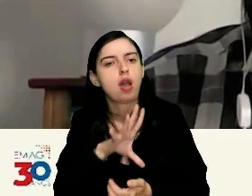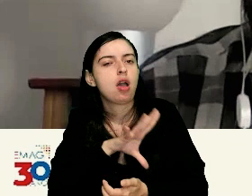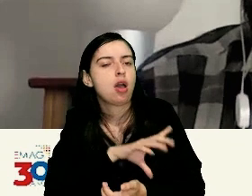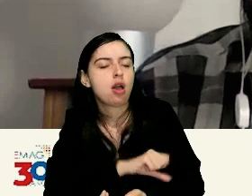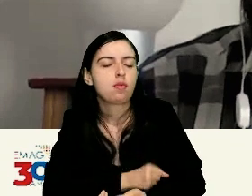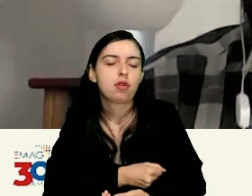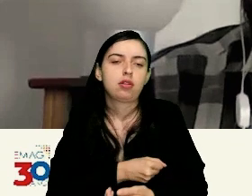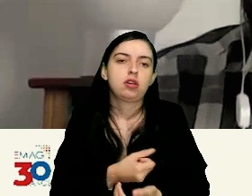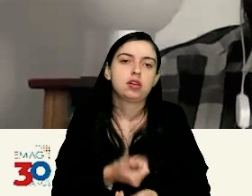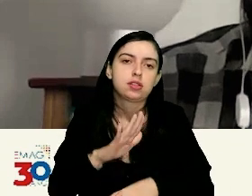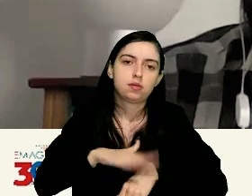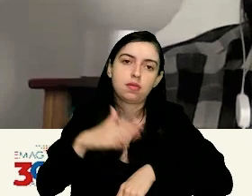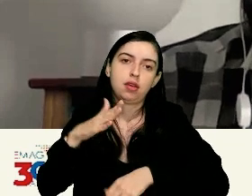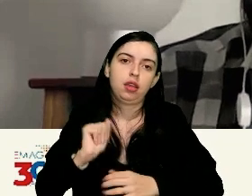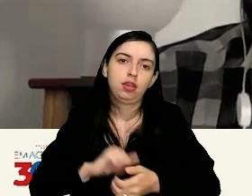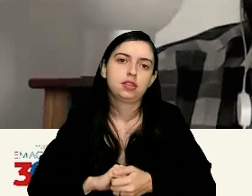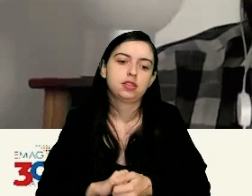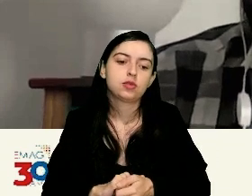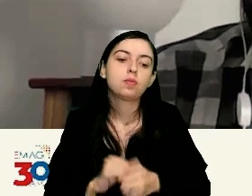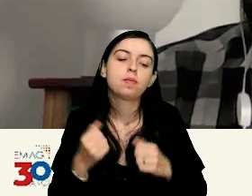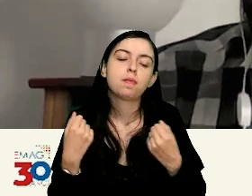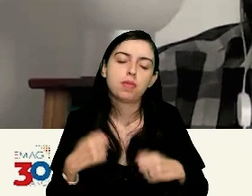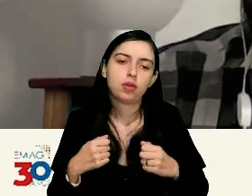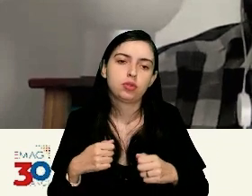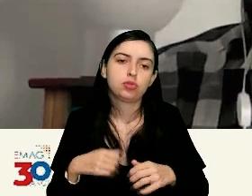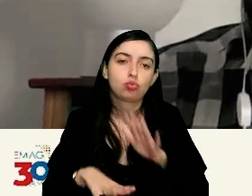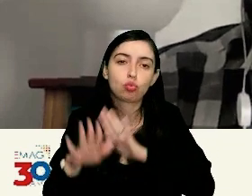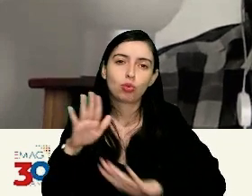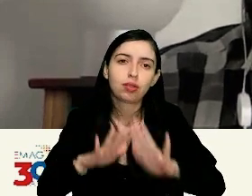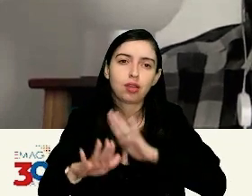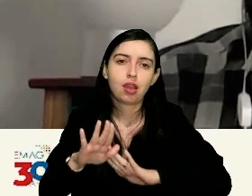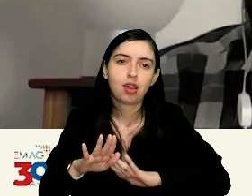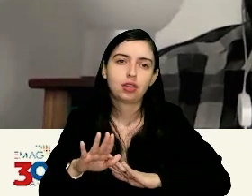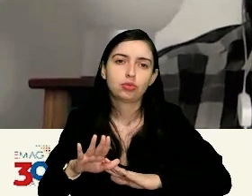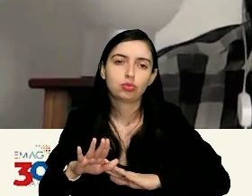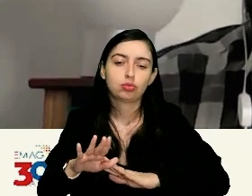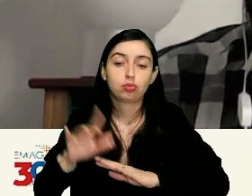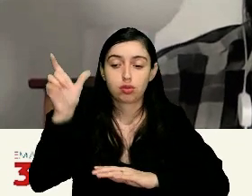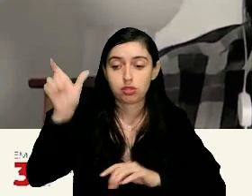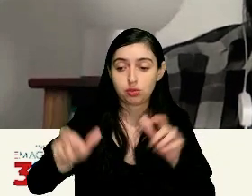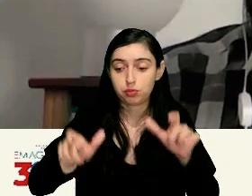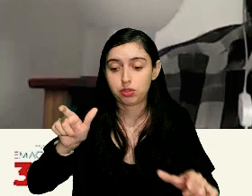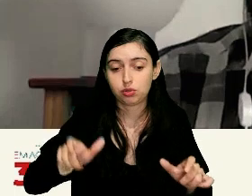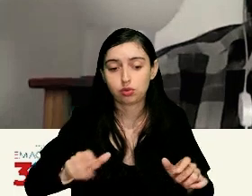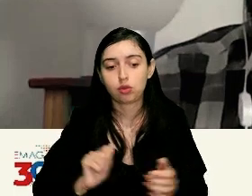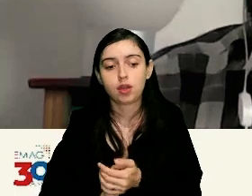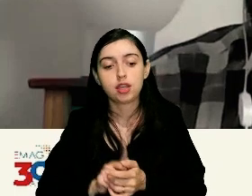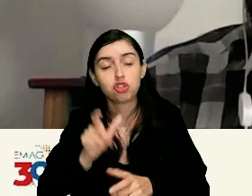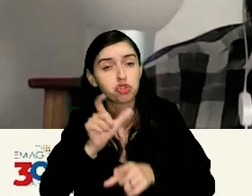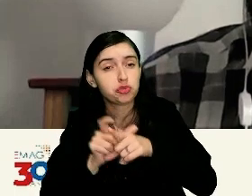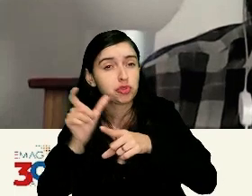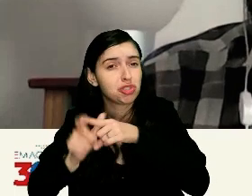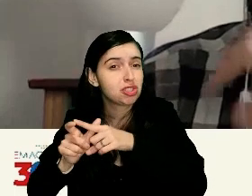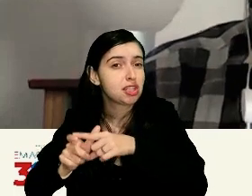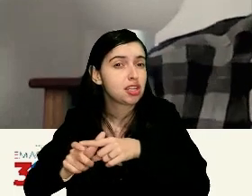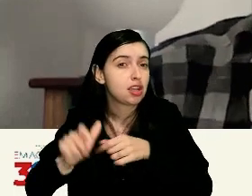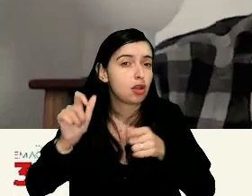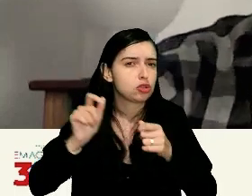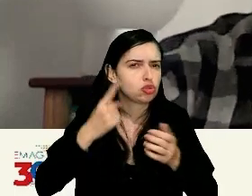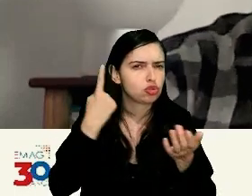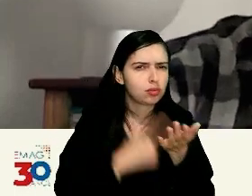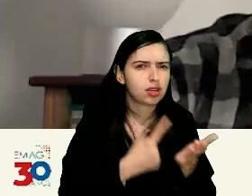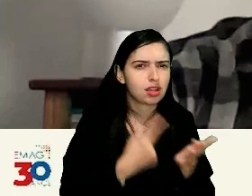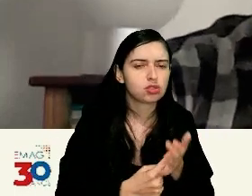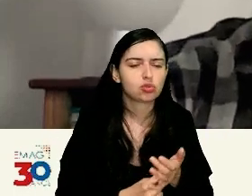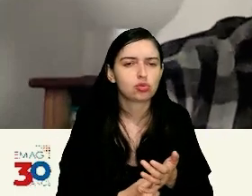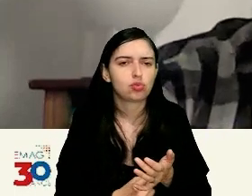possa ter realmente um cuidado maior com o outro, em que as funções sejam mais divididas e que a gente possa viver